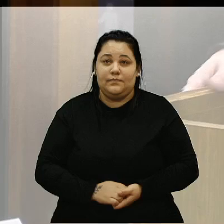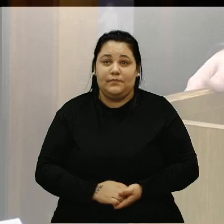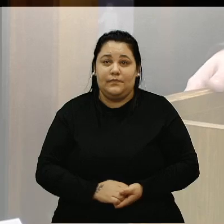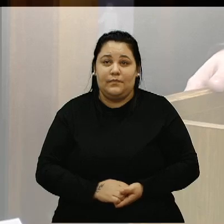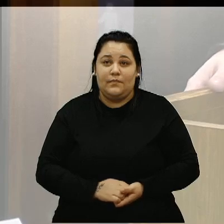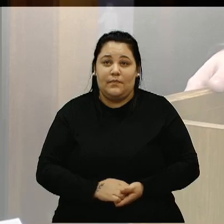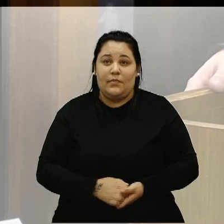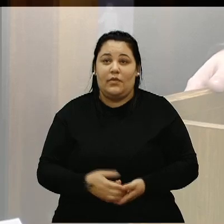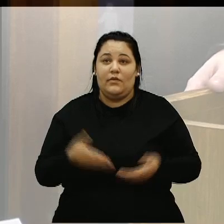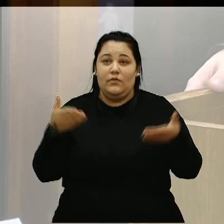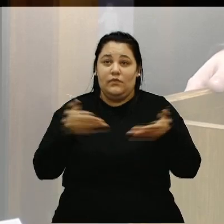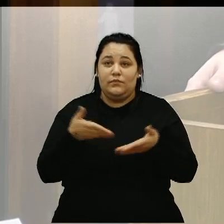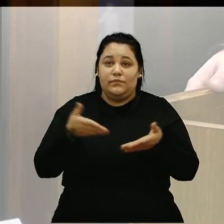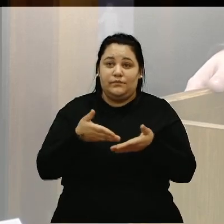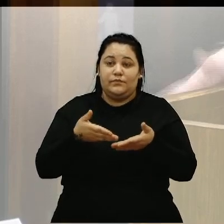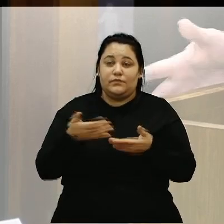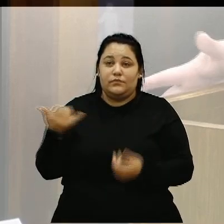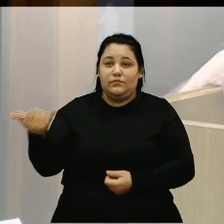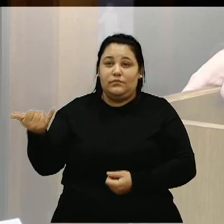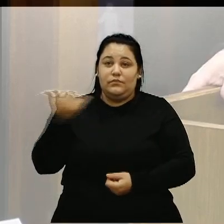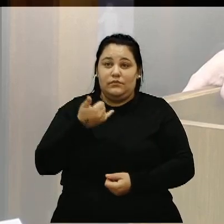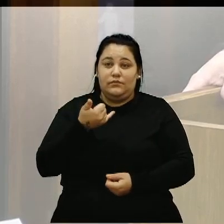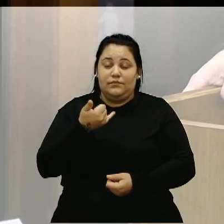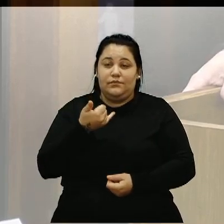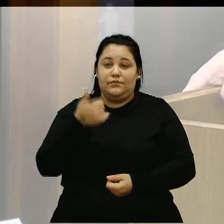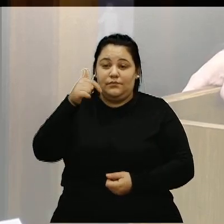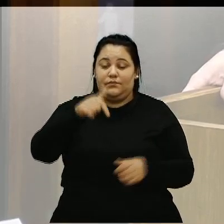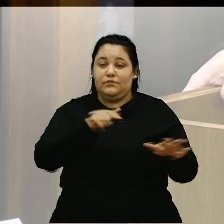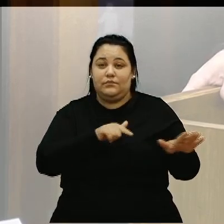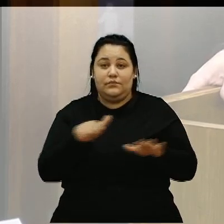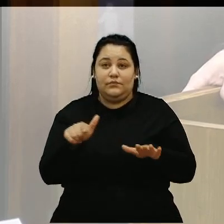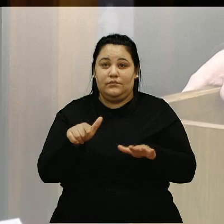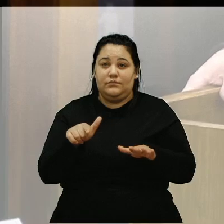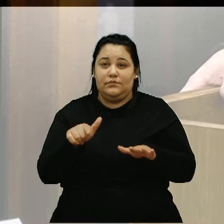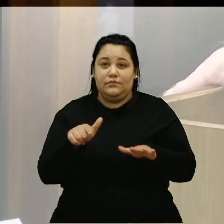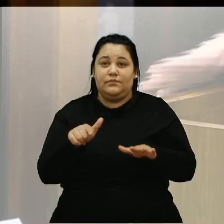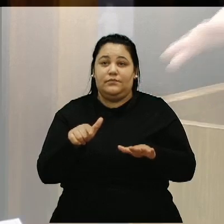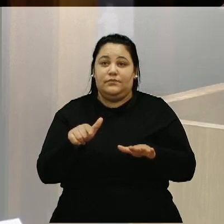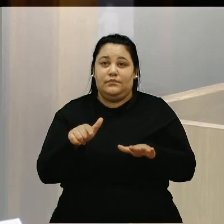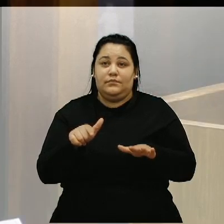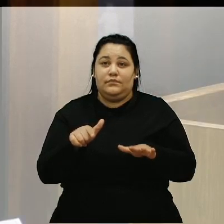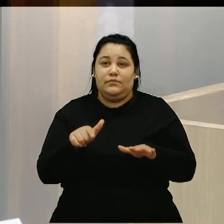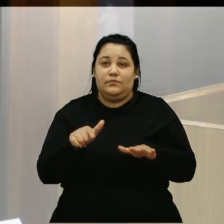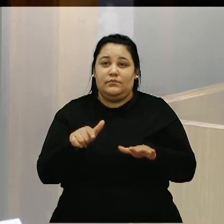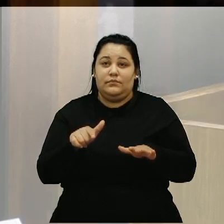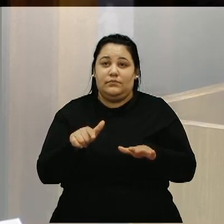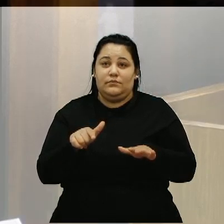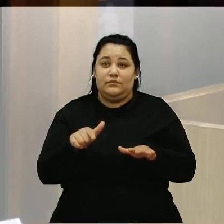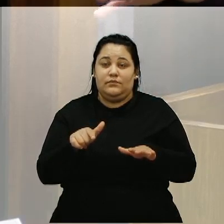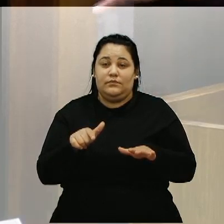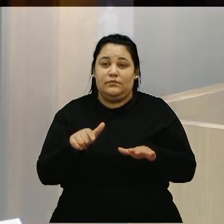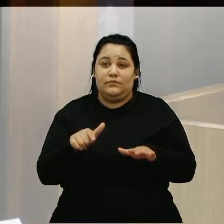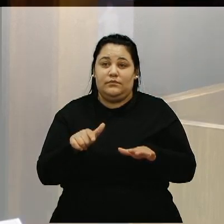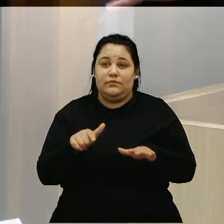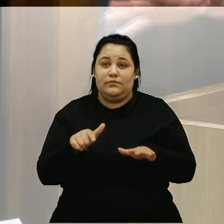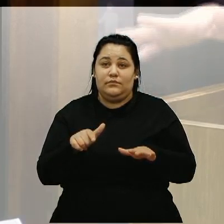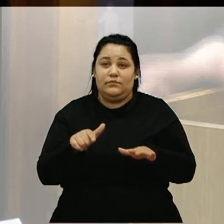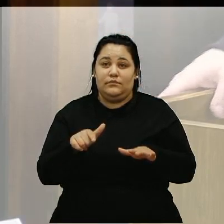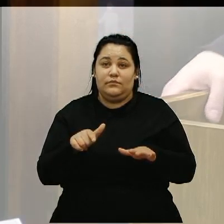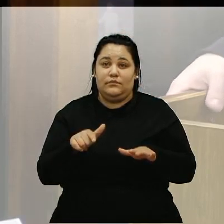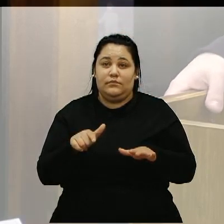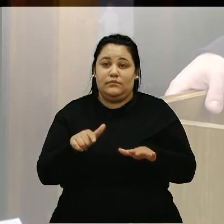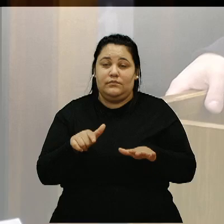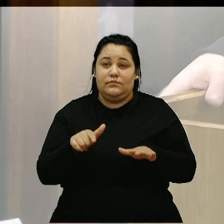Agora recebo a informação, nessa semana, de que sentaram em cima do processo do Fundo